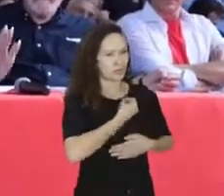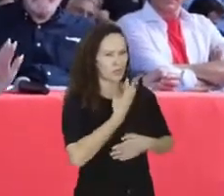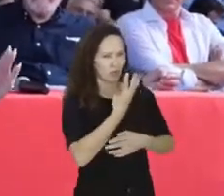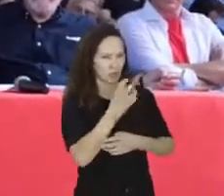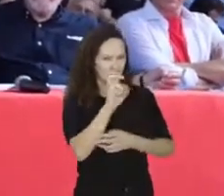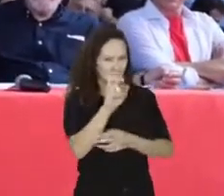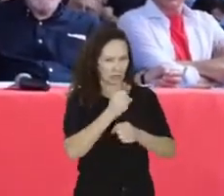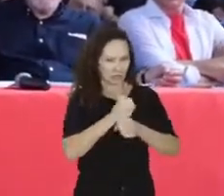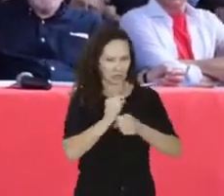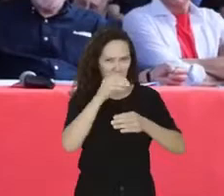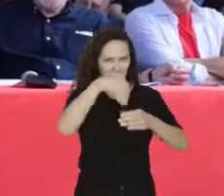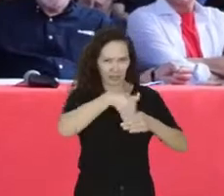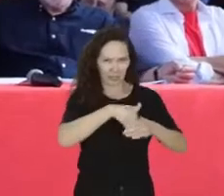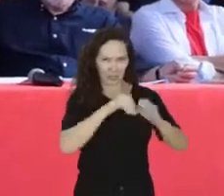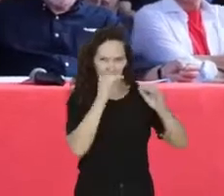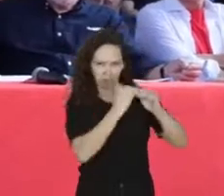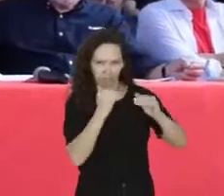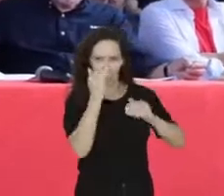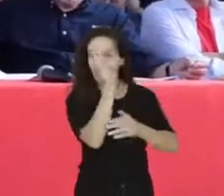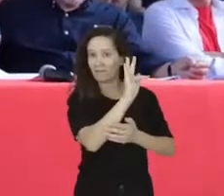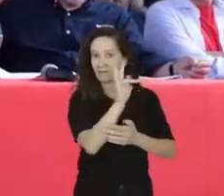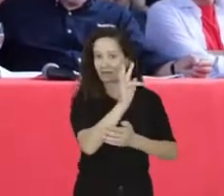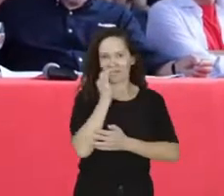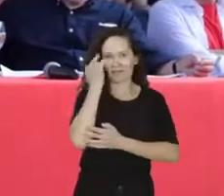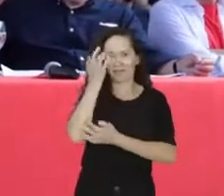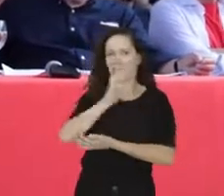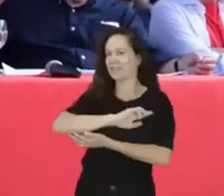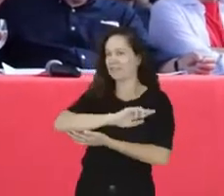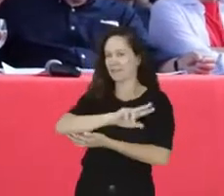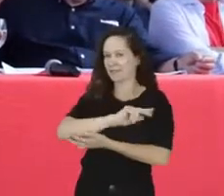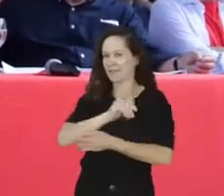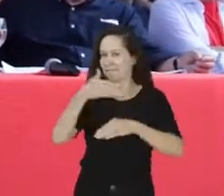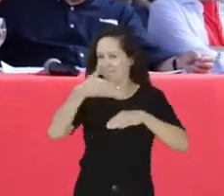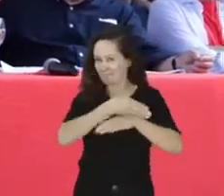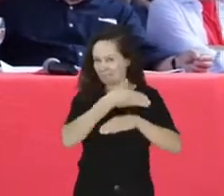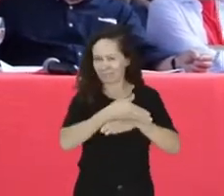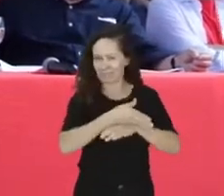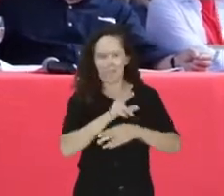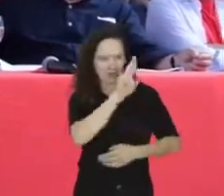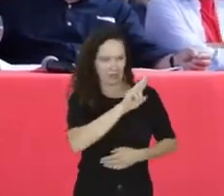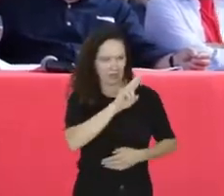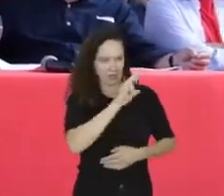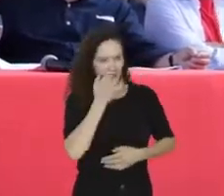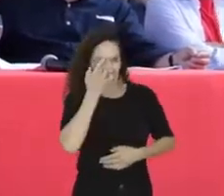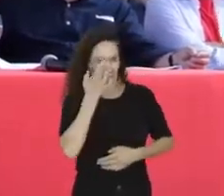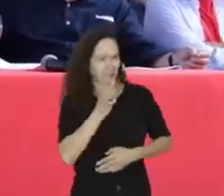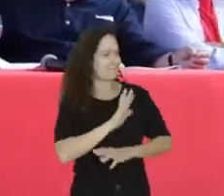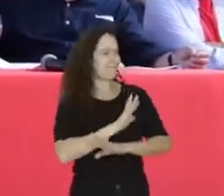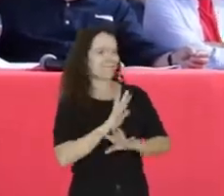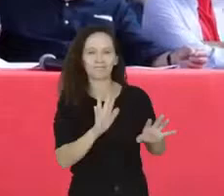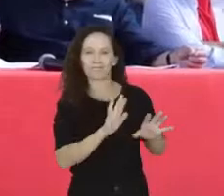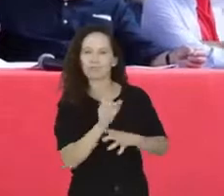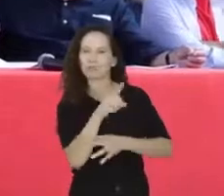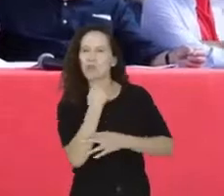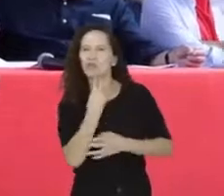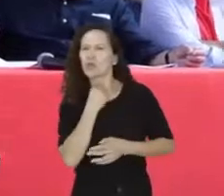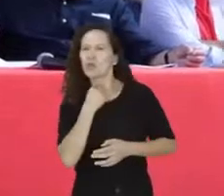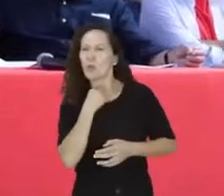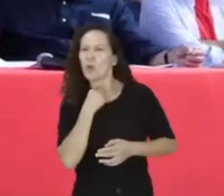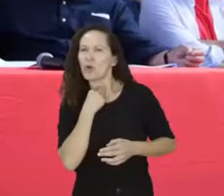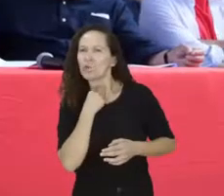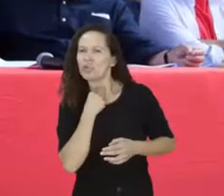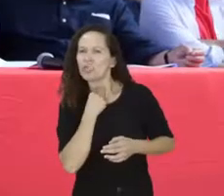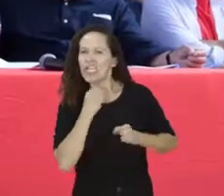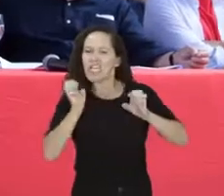ensino superior, que não é fácil de entrar, não é fácil de entrar, nos é negado esse espaço que é elitizado, é